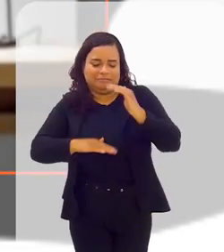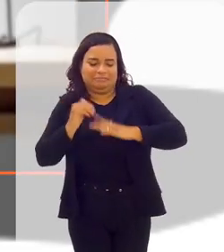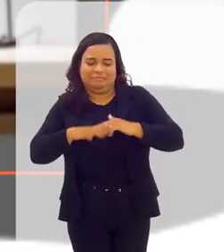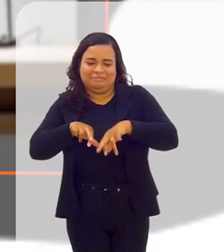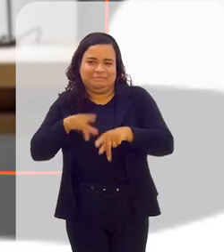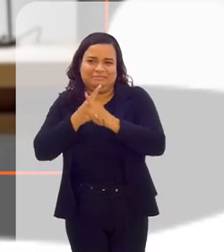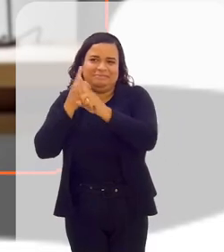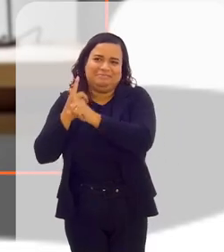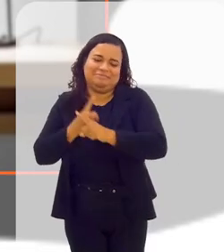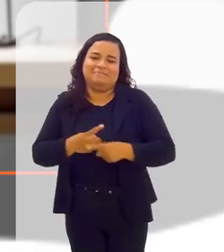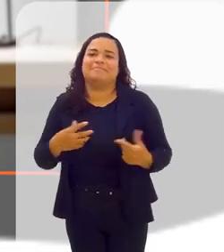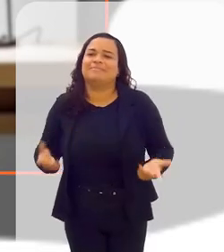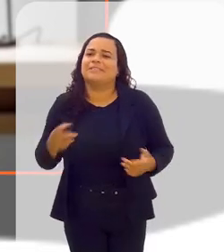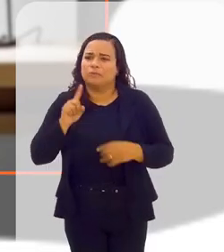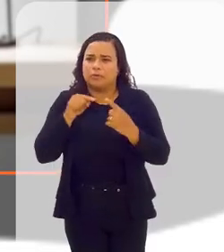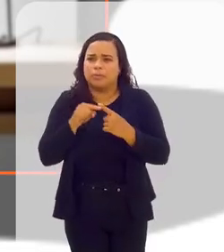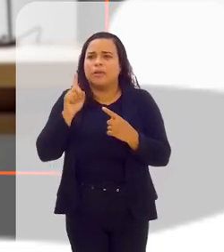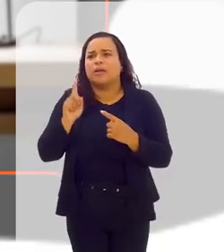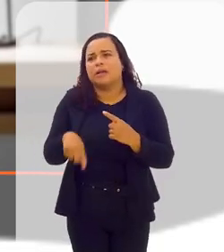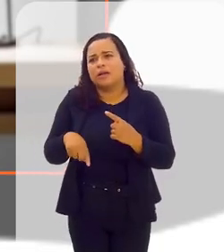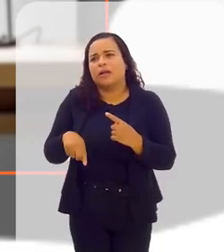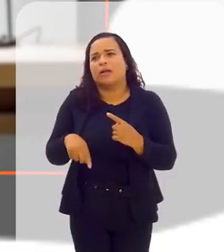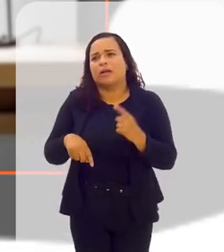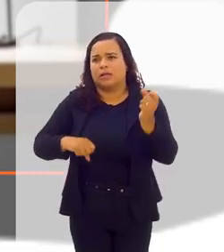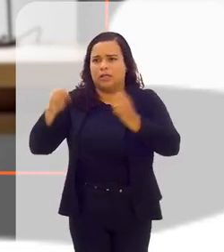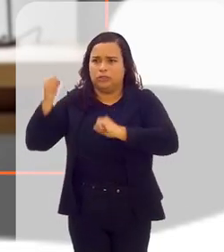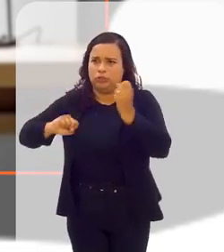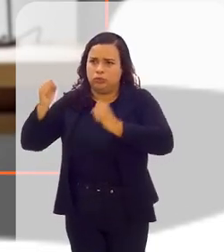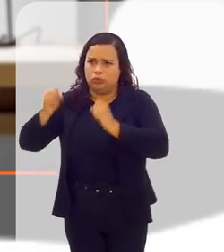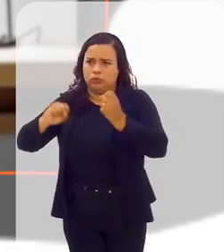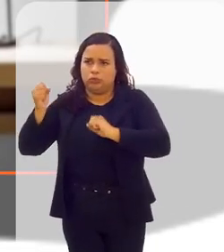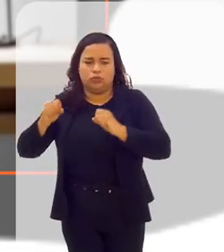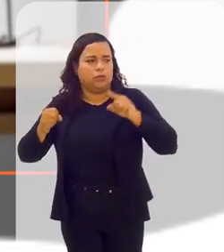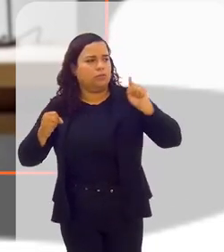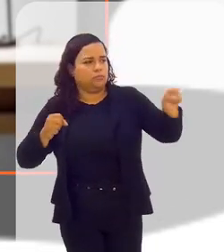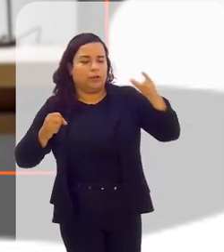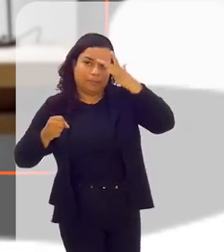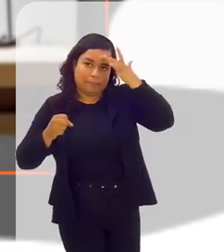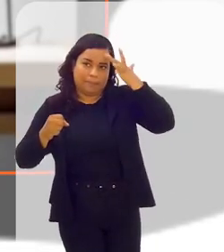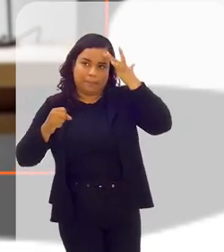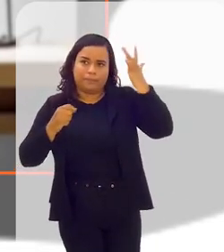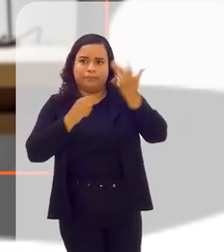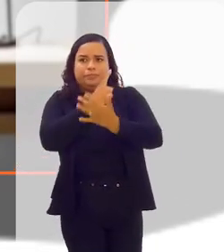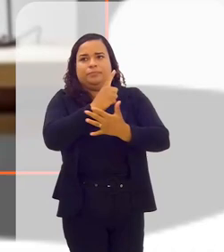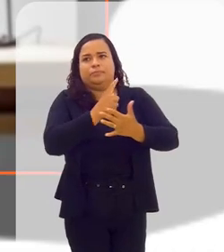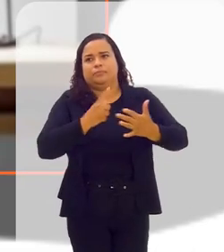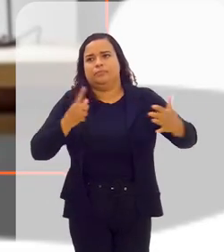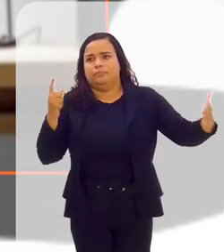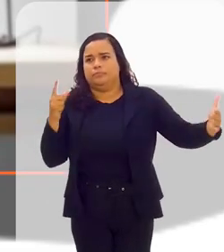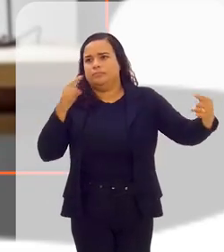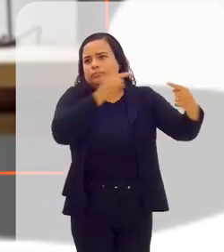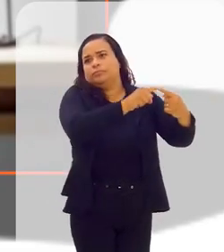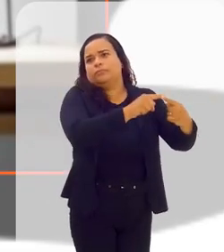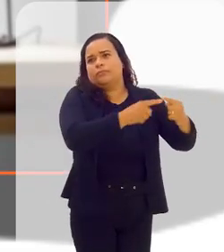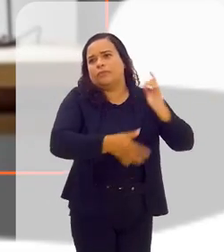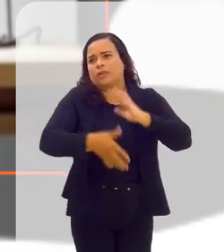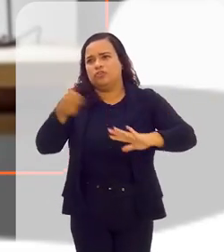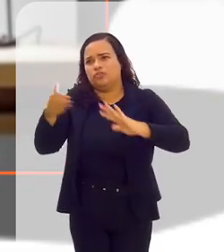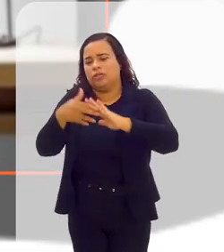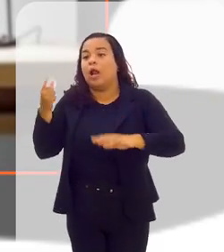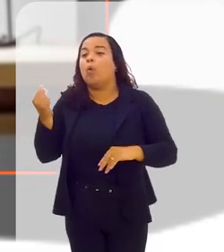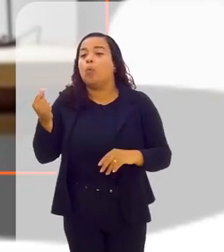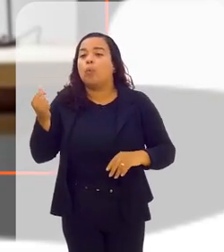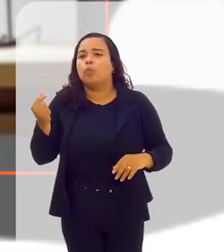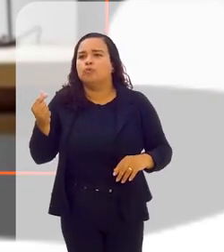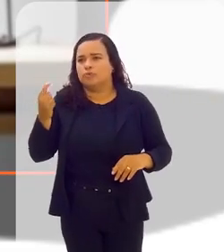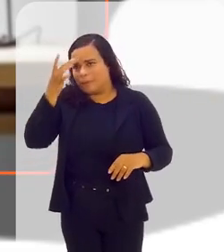talvez tivesse. Então, o teu objetivo, na verdade, é eliminar, é pegar a indústria para o consumidor final, eliminando todo esse